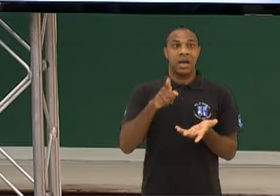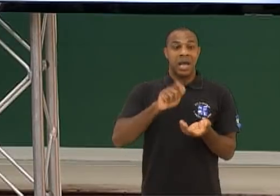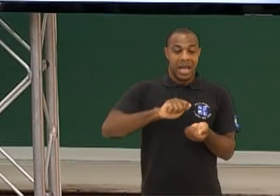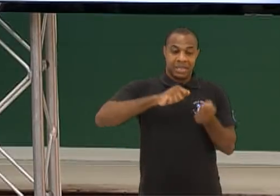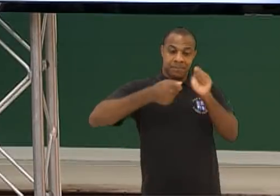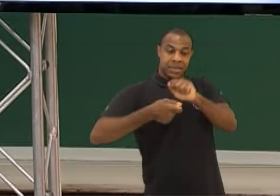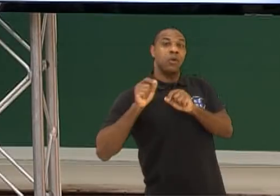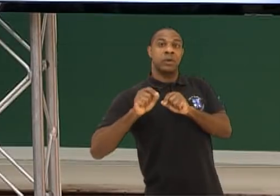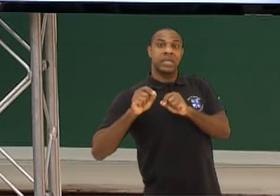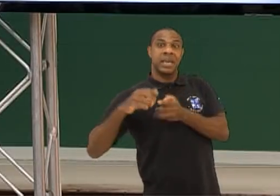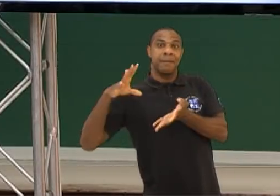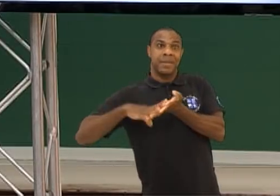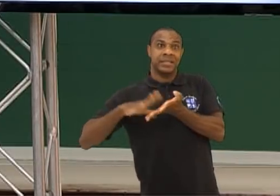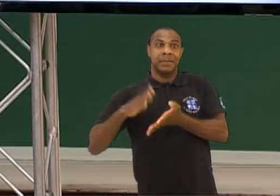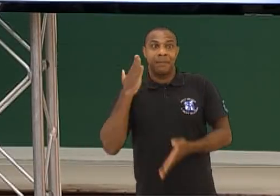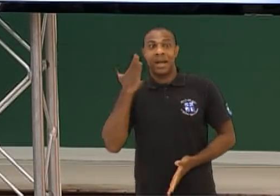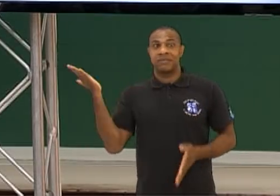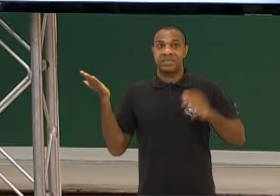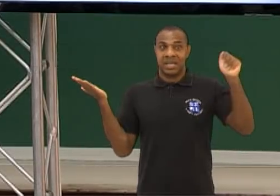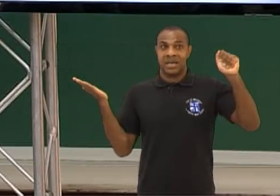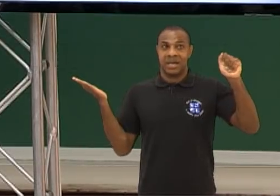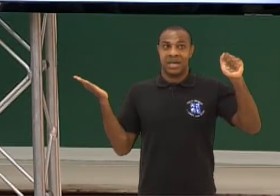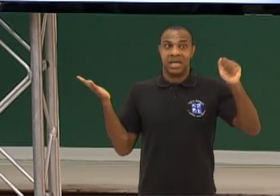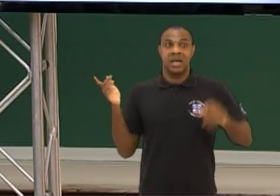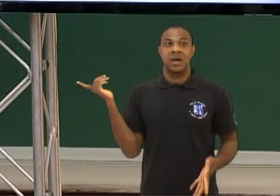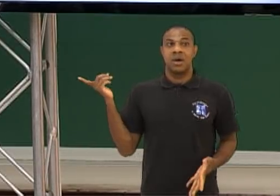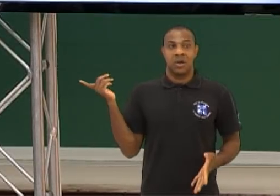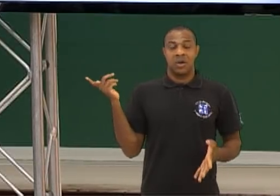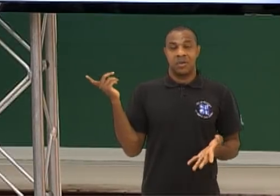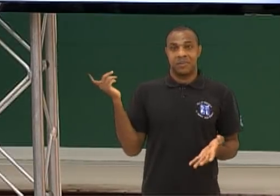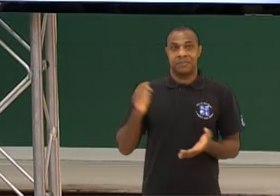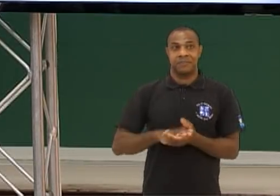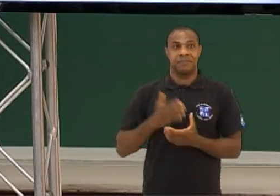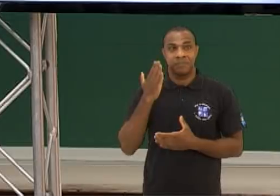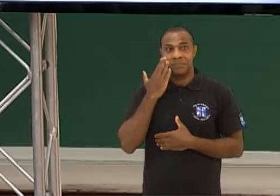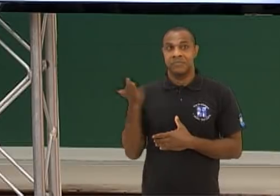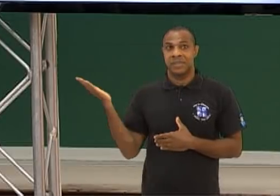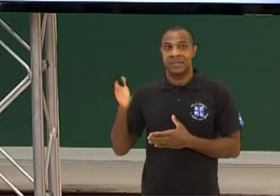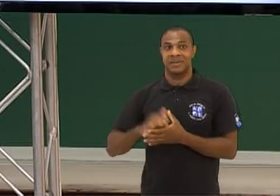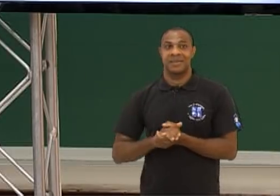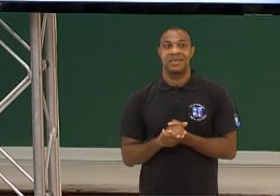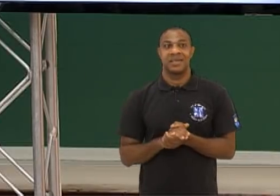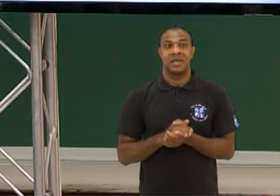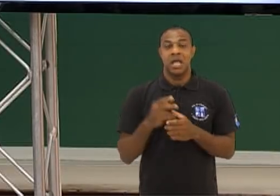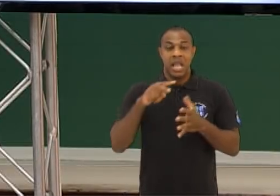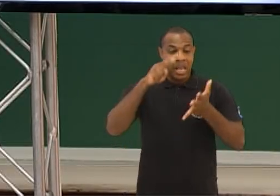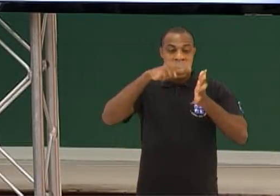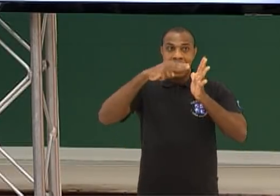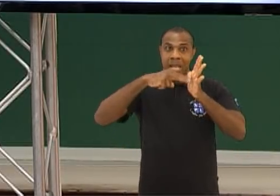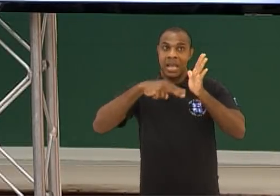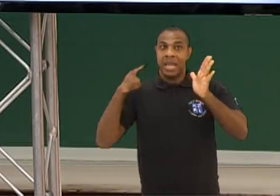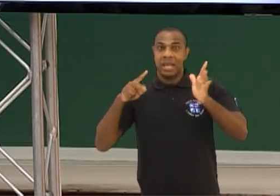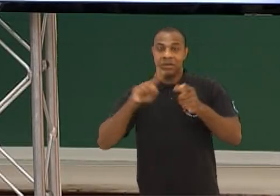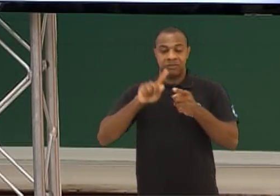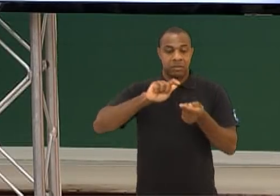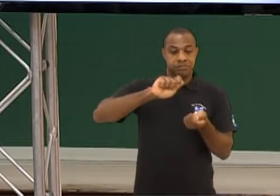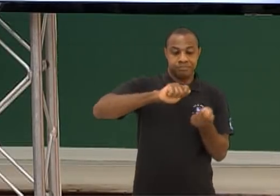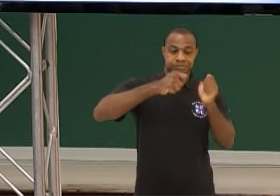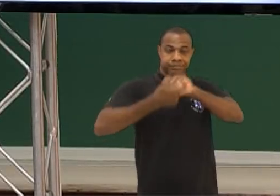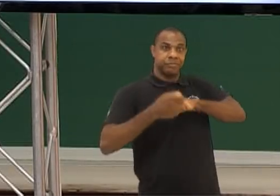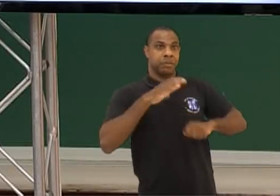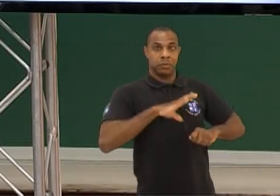é igual à quinta parte desse número subtraído de 20. Vocês não vão calcular o x. Vocês vão transformar